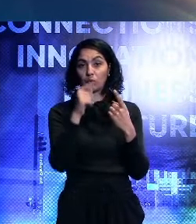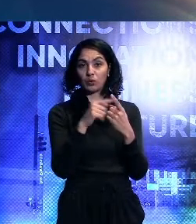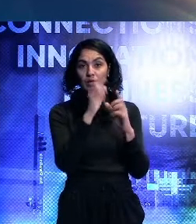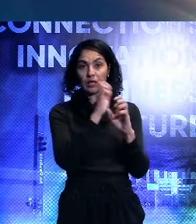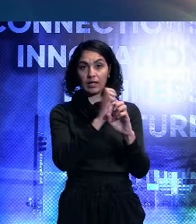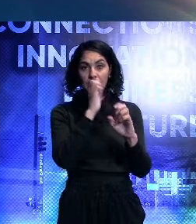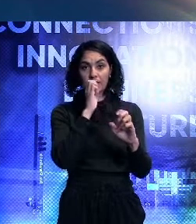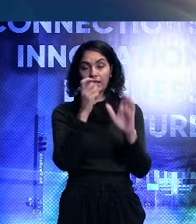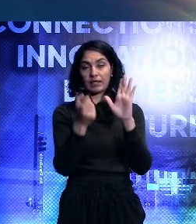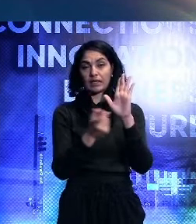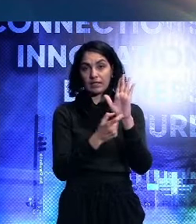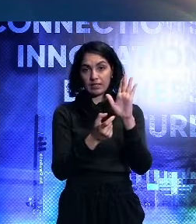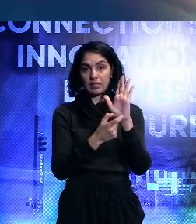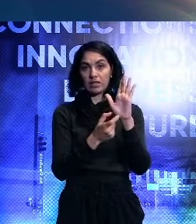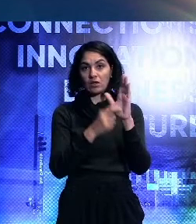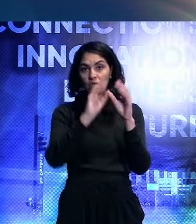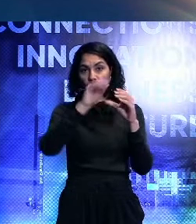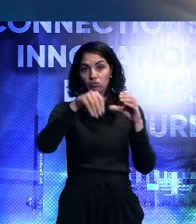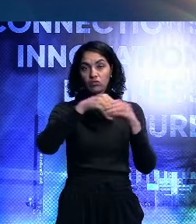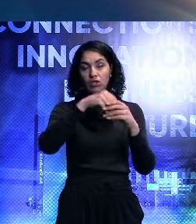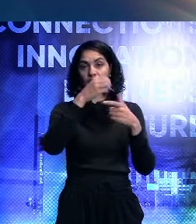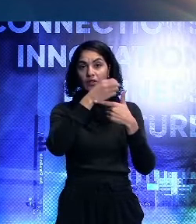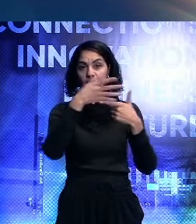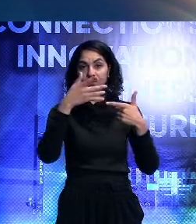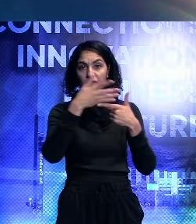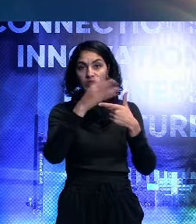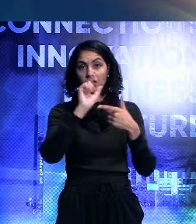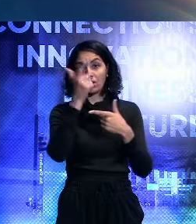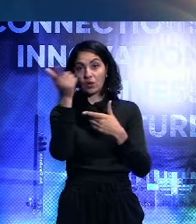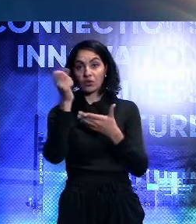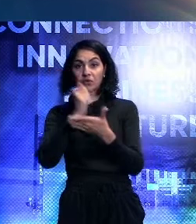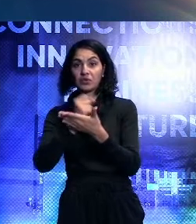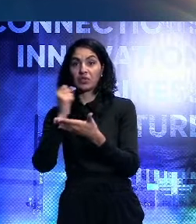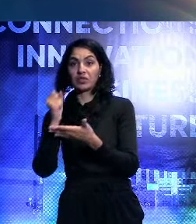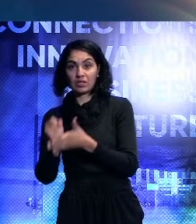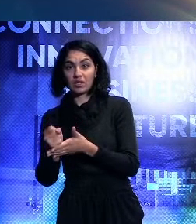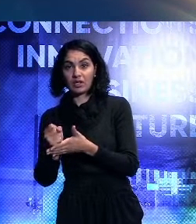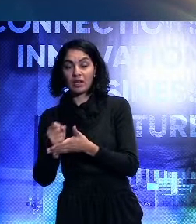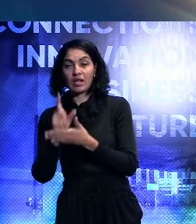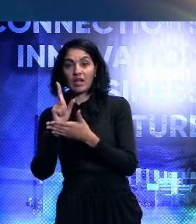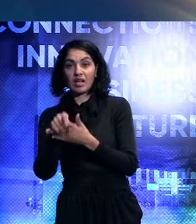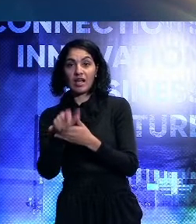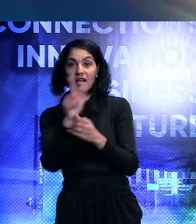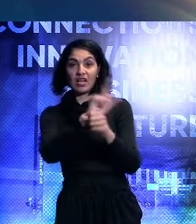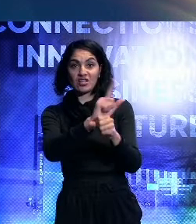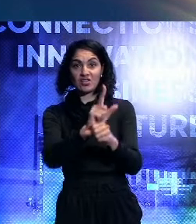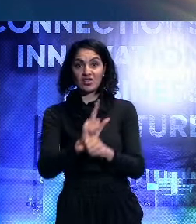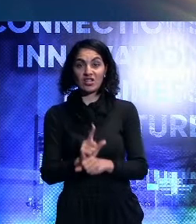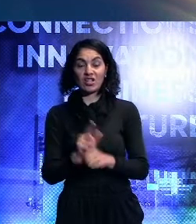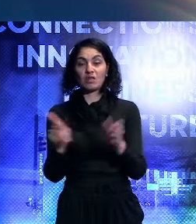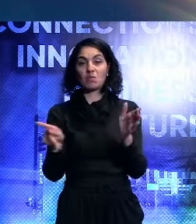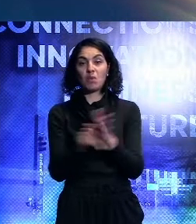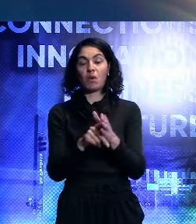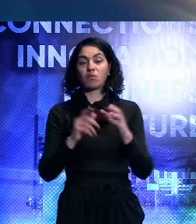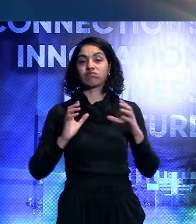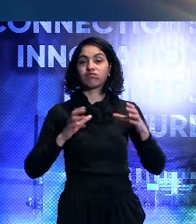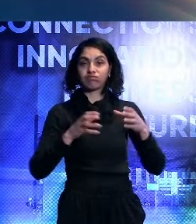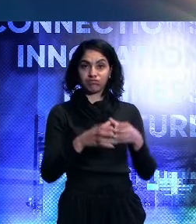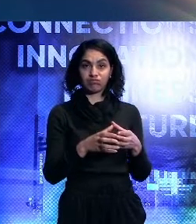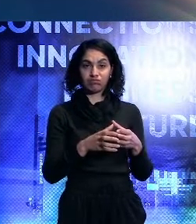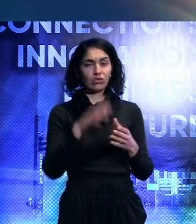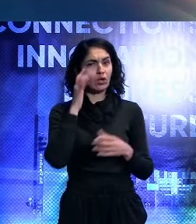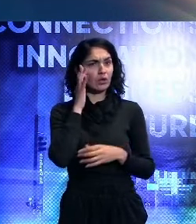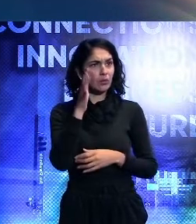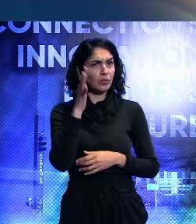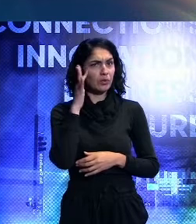software dentro do Netflix e a outra foi contratada para ser a gerente desta equipe. Então, imagina, né? Você fala, eu